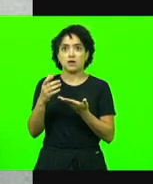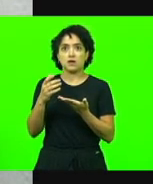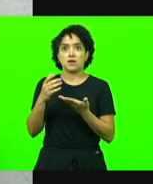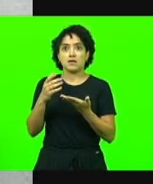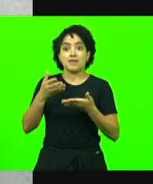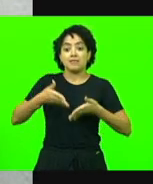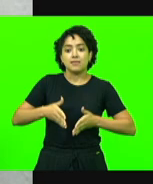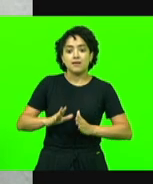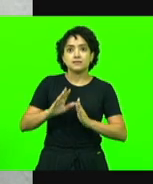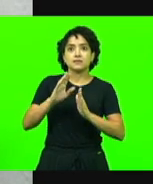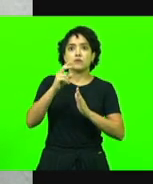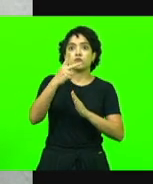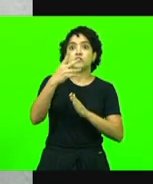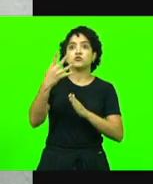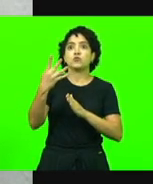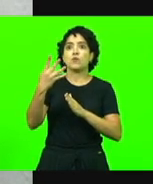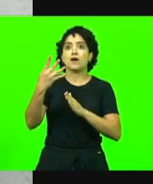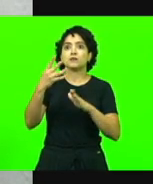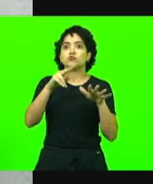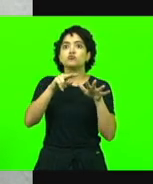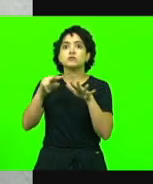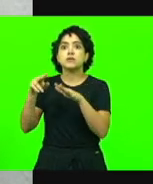semanas. Está aqui, ó.